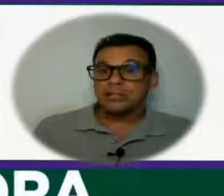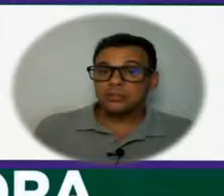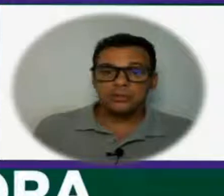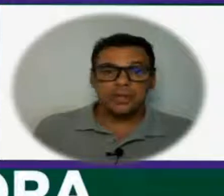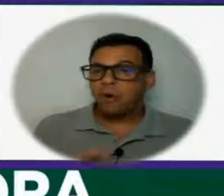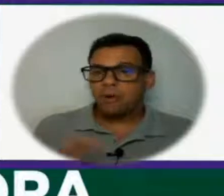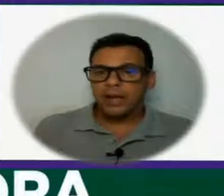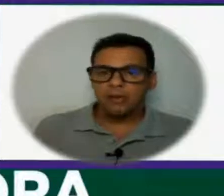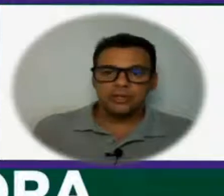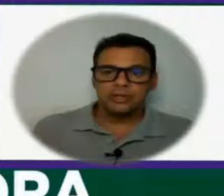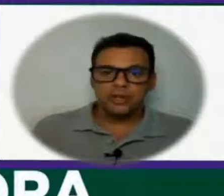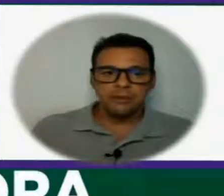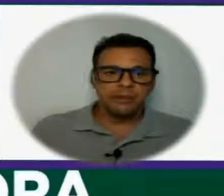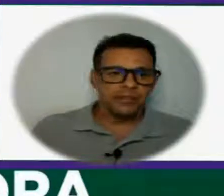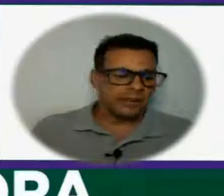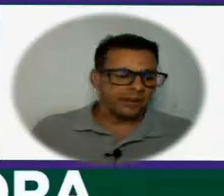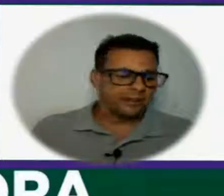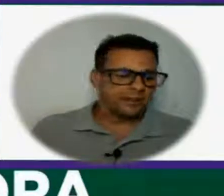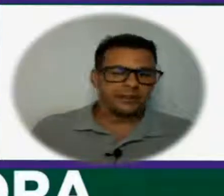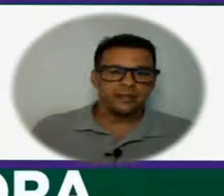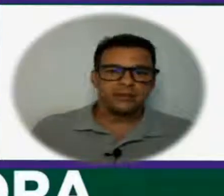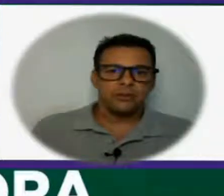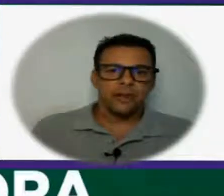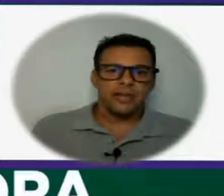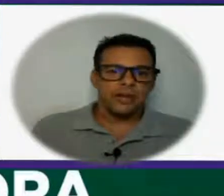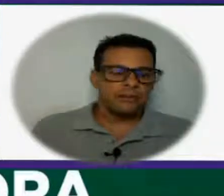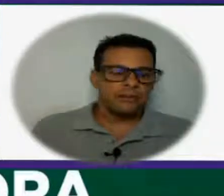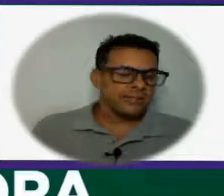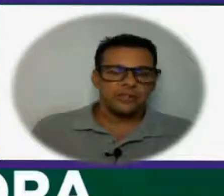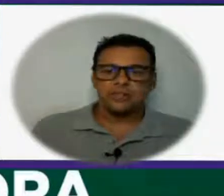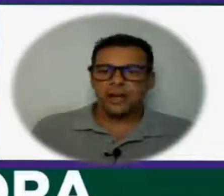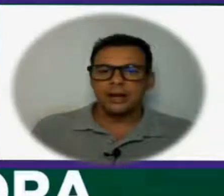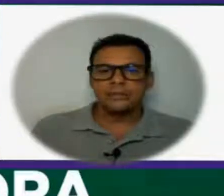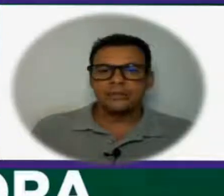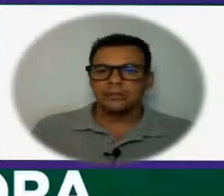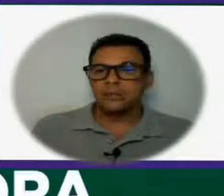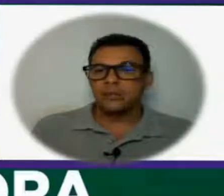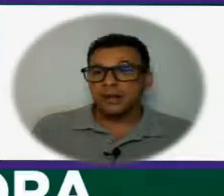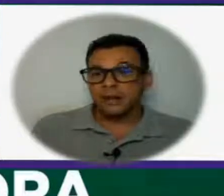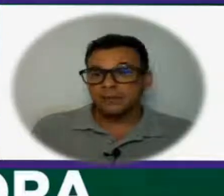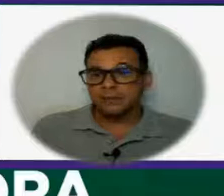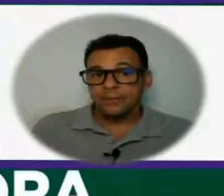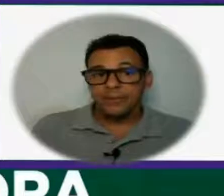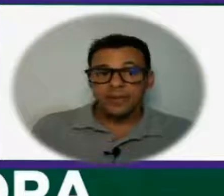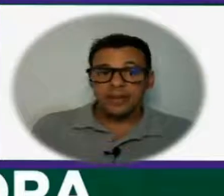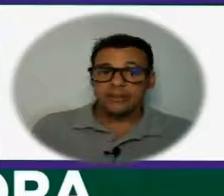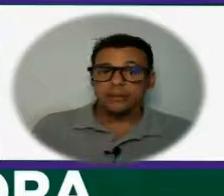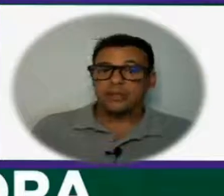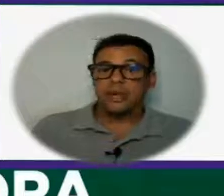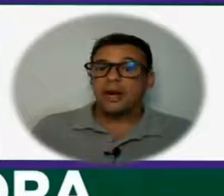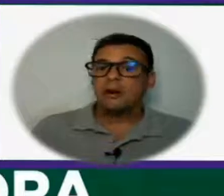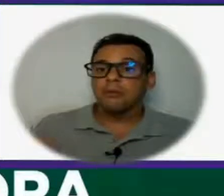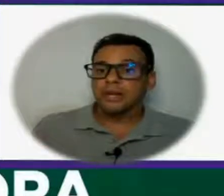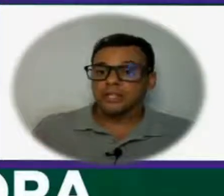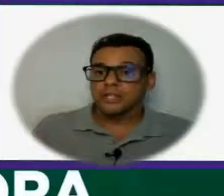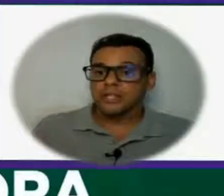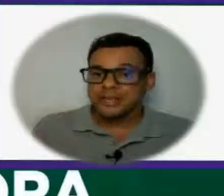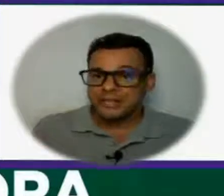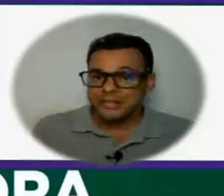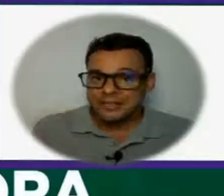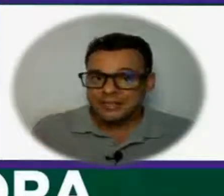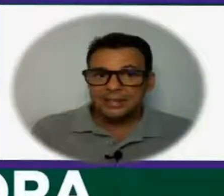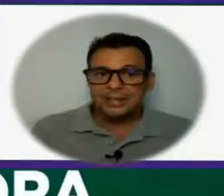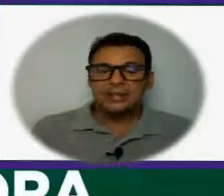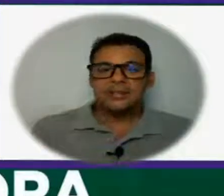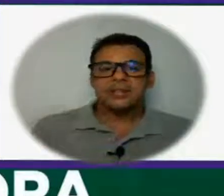Preço De qualquer coisa Que você imaginar Tá certo? Como aqui camiseta Está no singular A gente usa How much